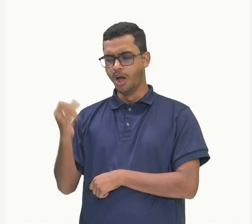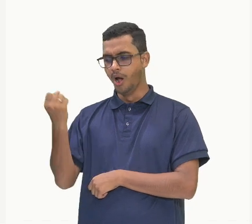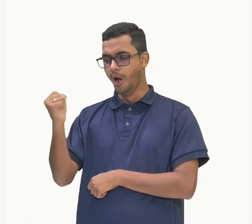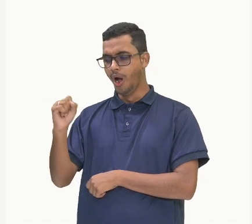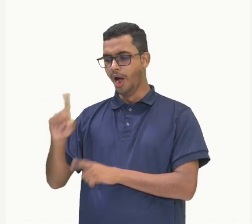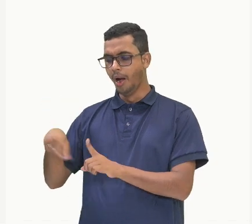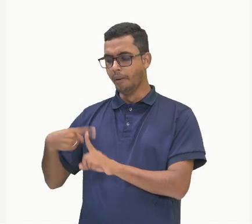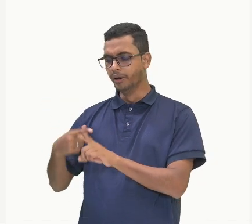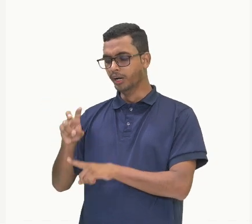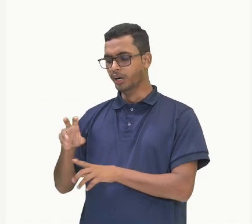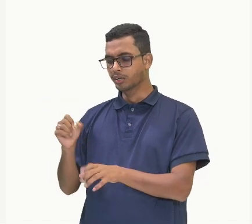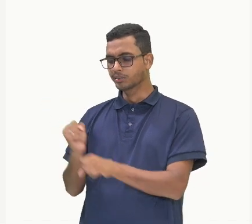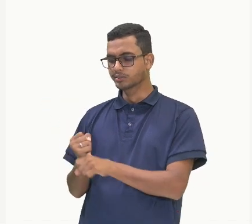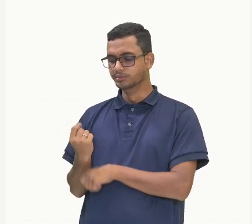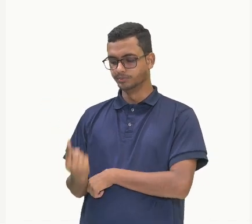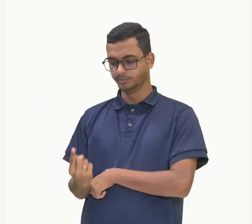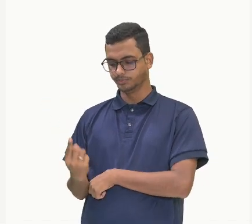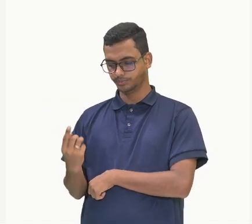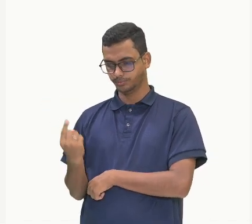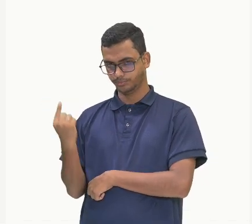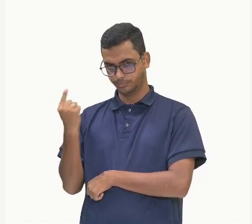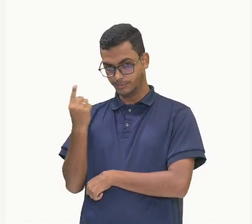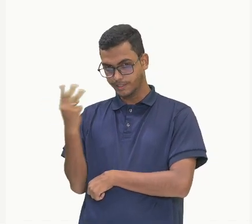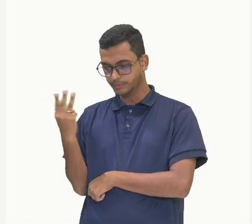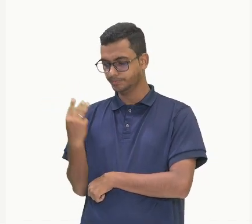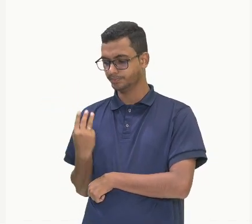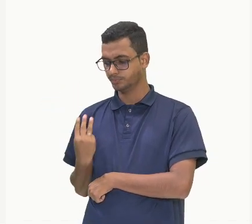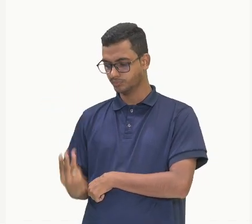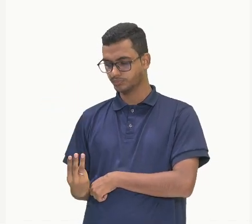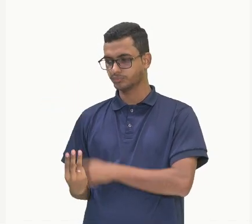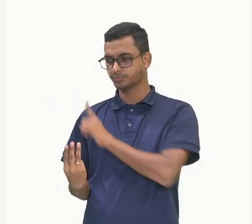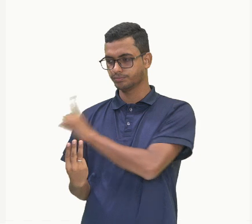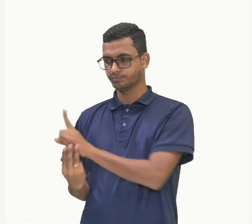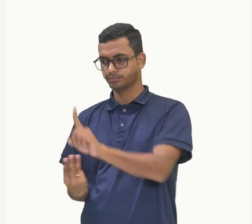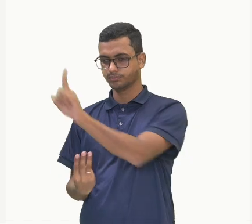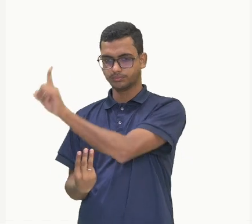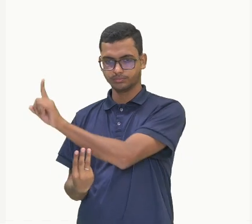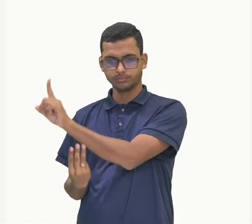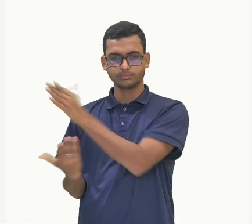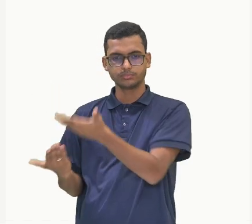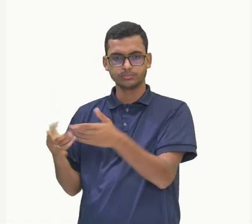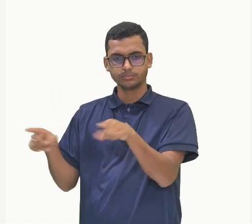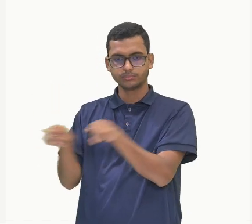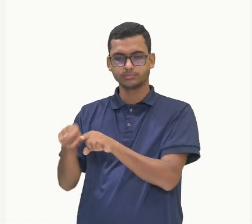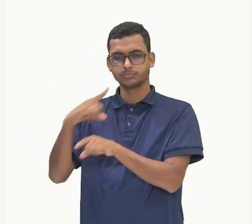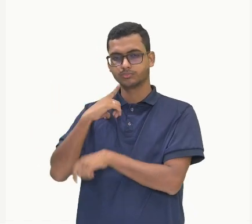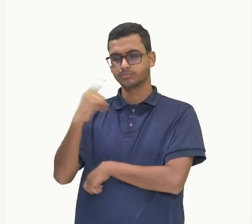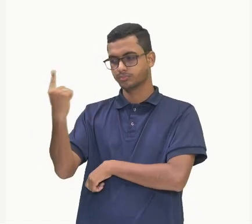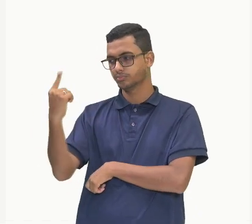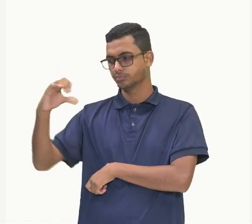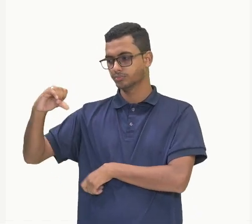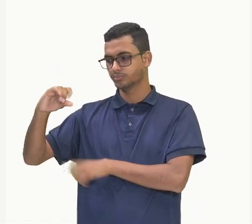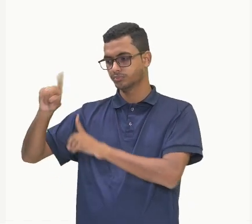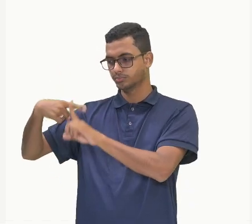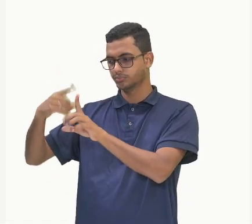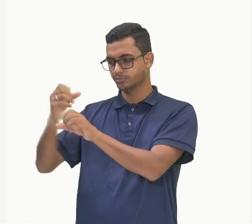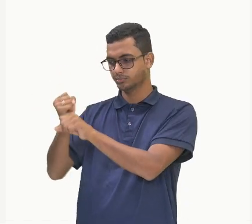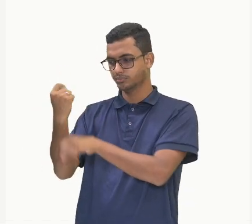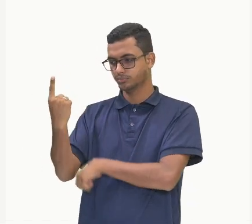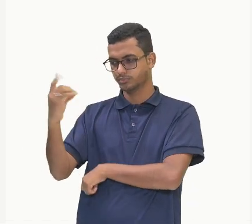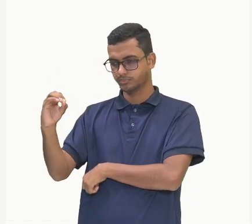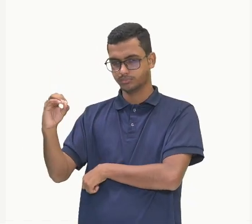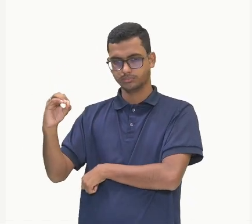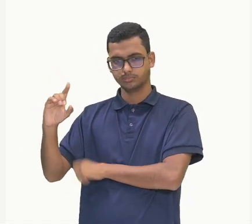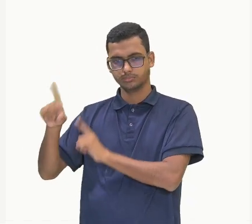13. Sobe 1. 1 mais 9, 10. Mais 8, 18.